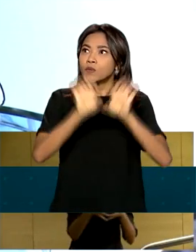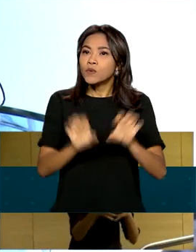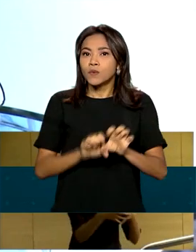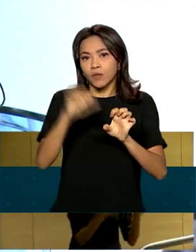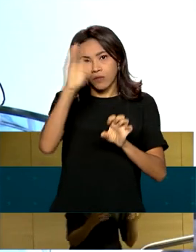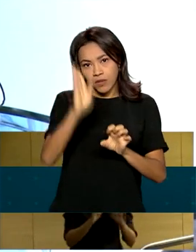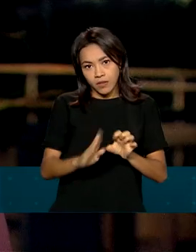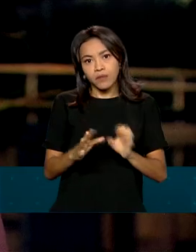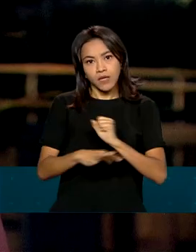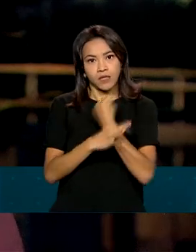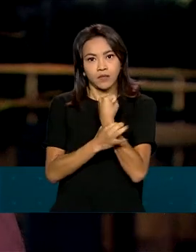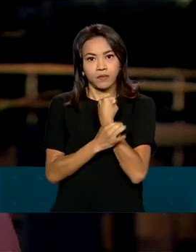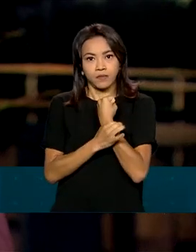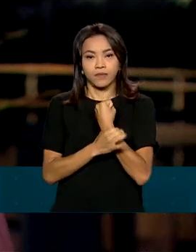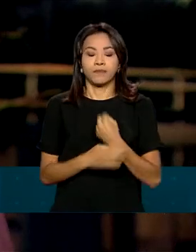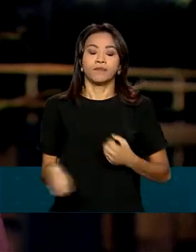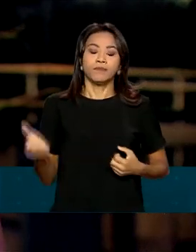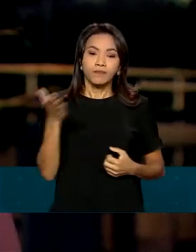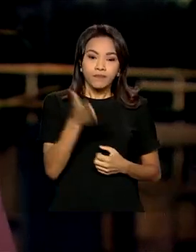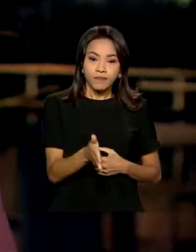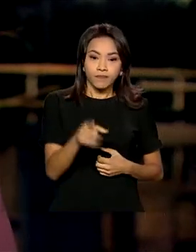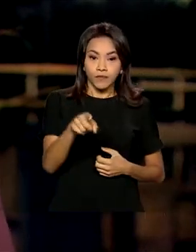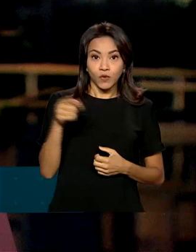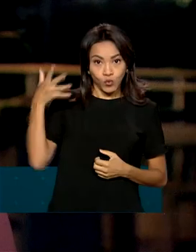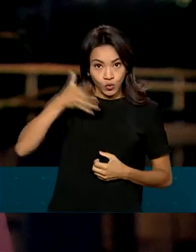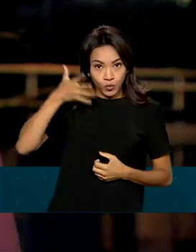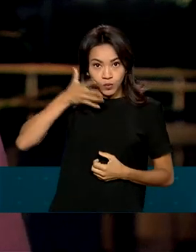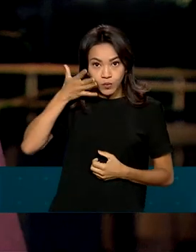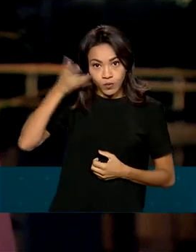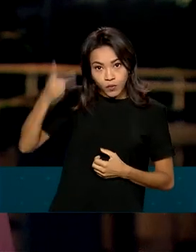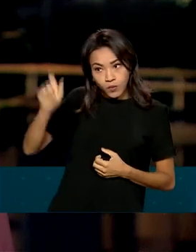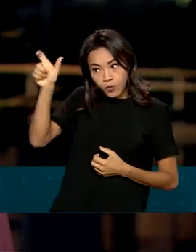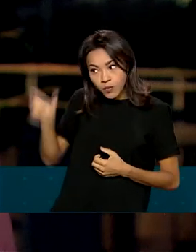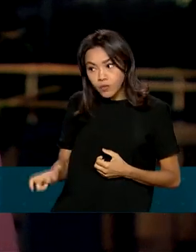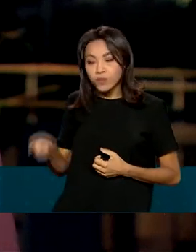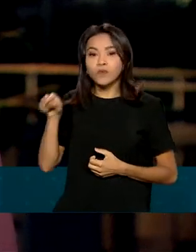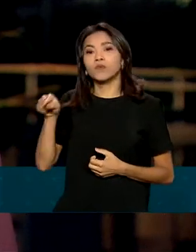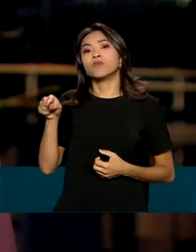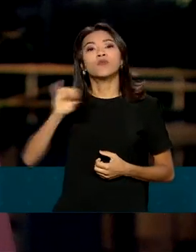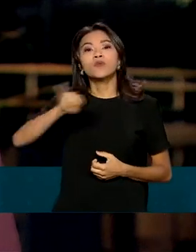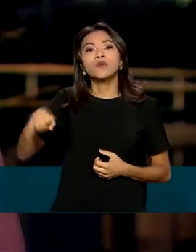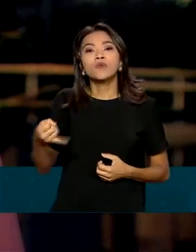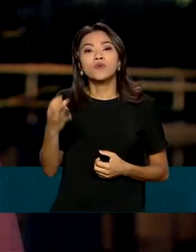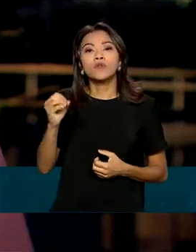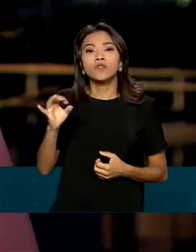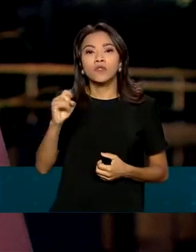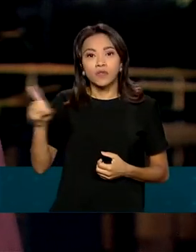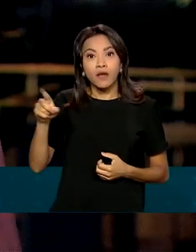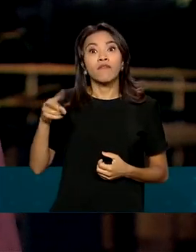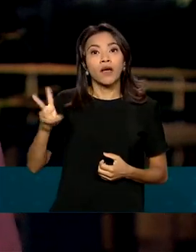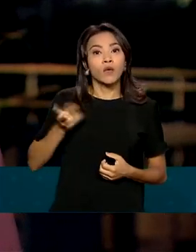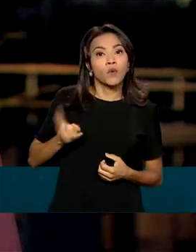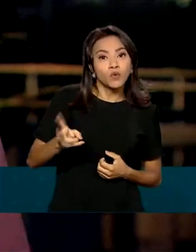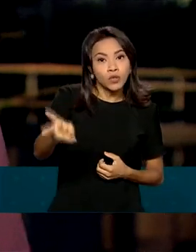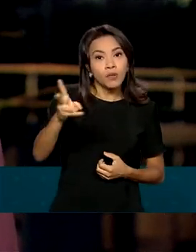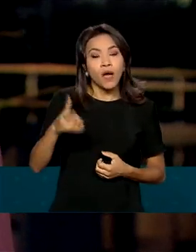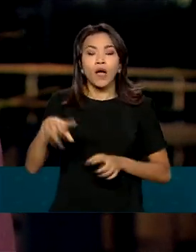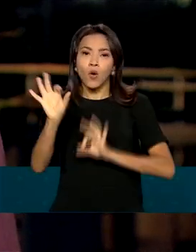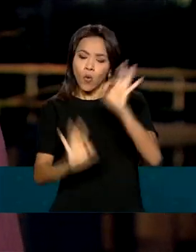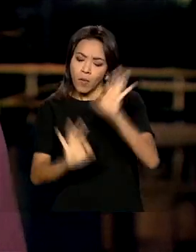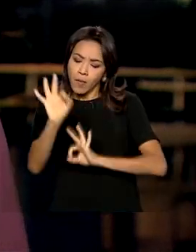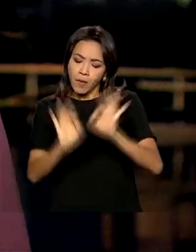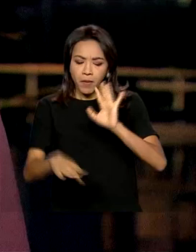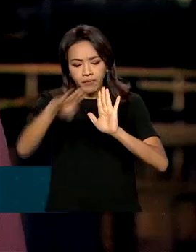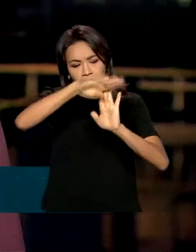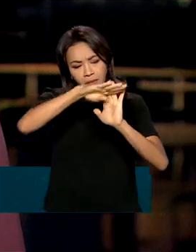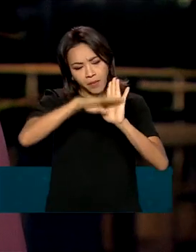garantia do abastecimento. Em seu discurso, José Mauro afirmou ainda que vai seguir com o plano de negócios